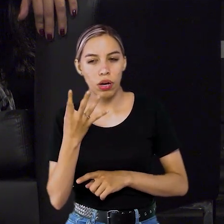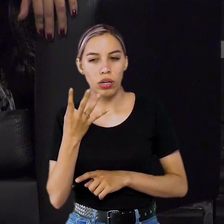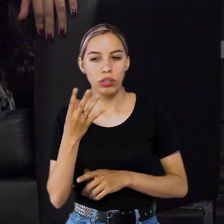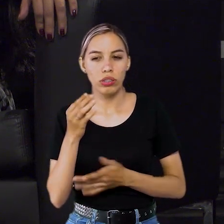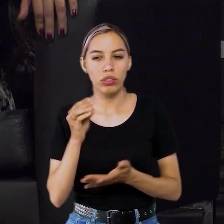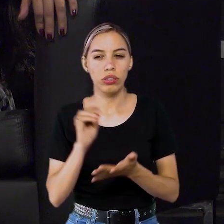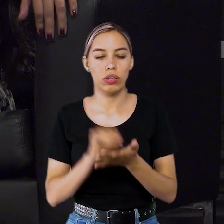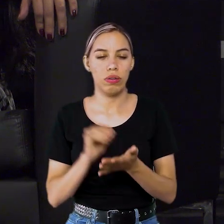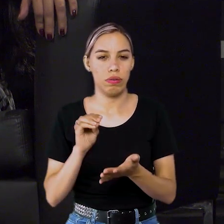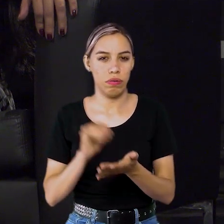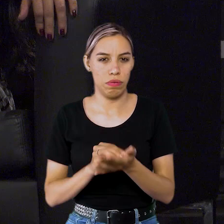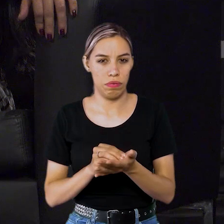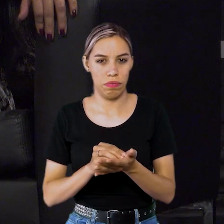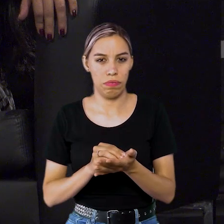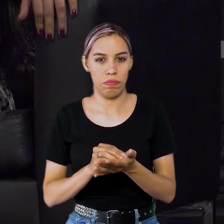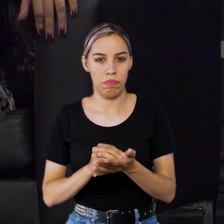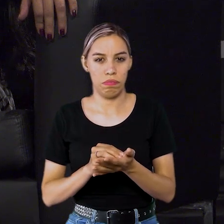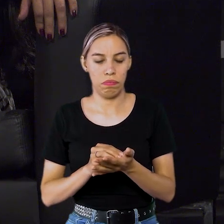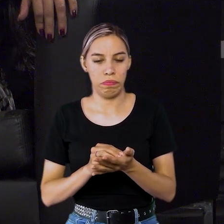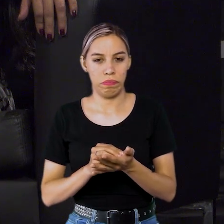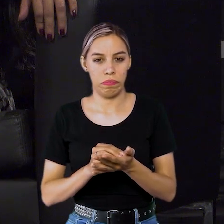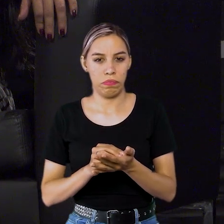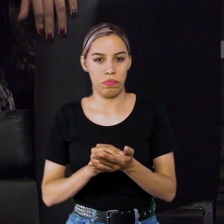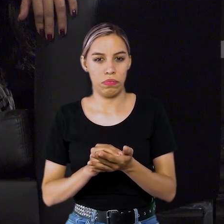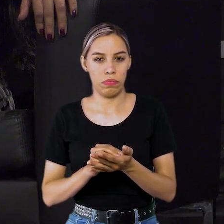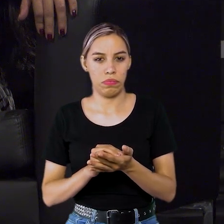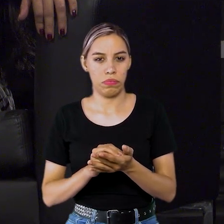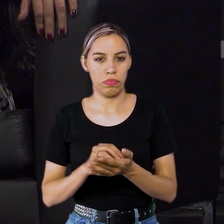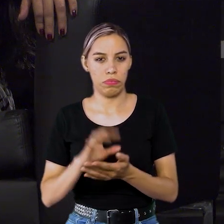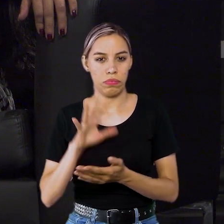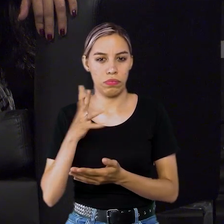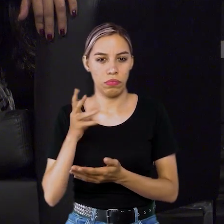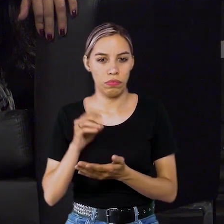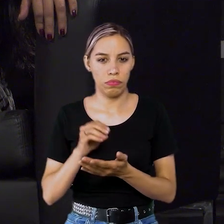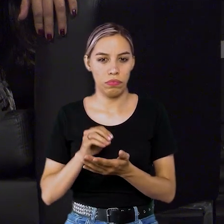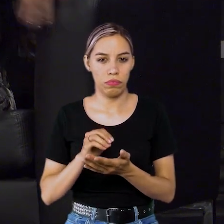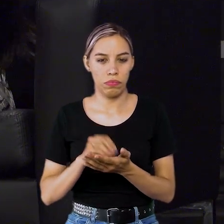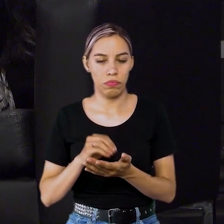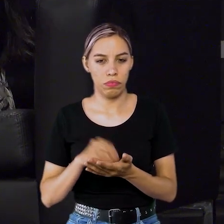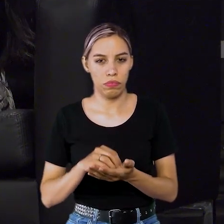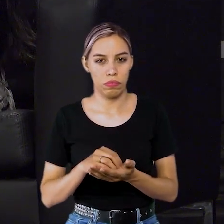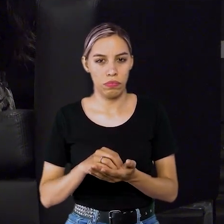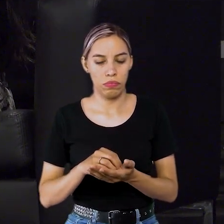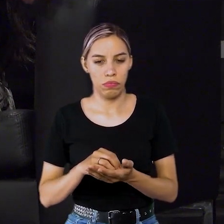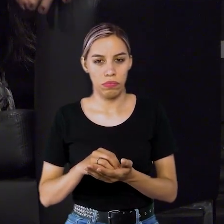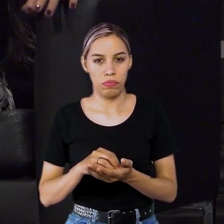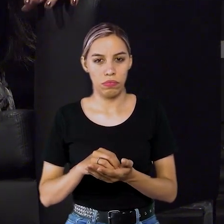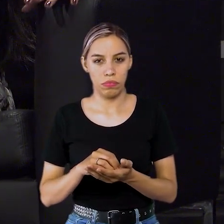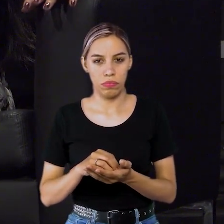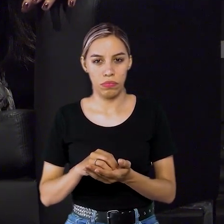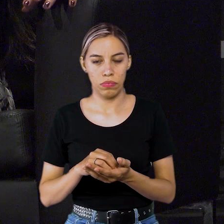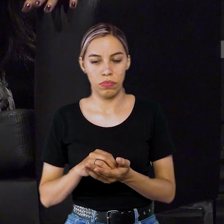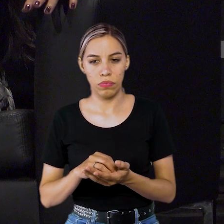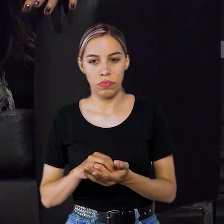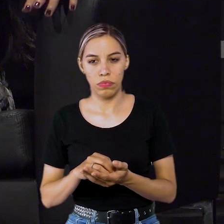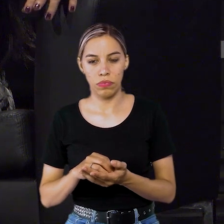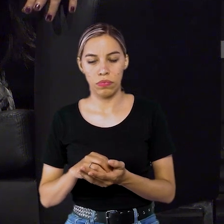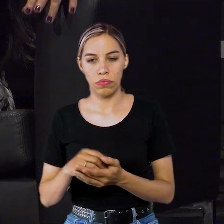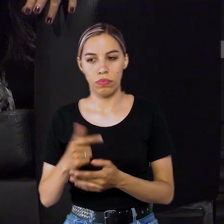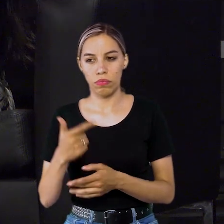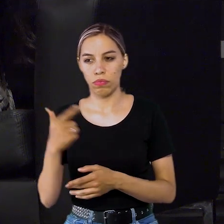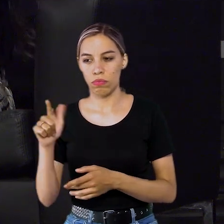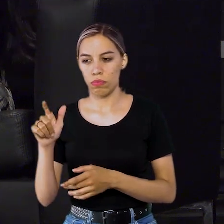está faltando, né? A gente... O outro lado está colocando um contra o